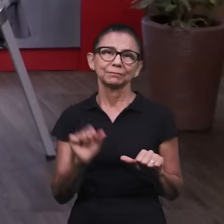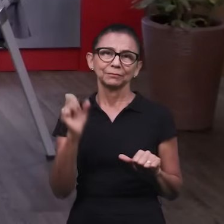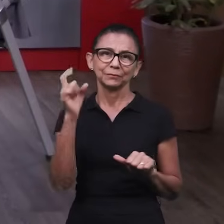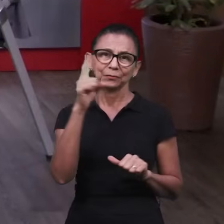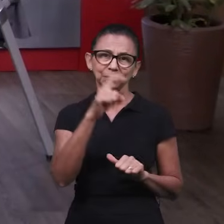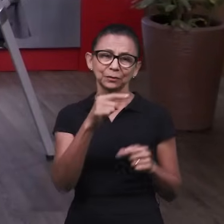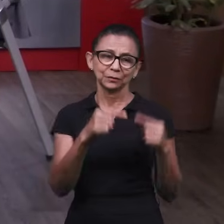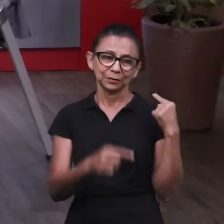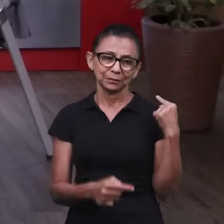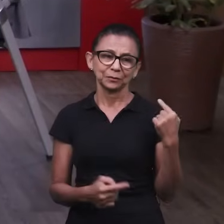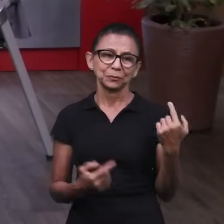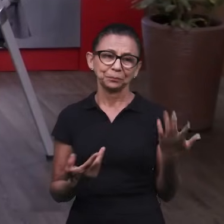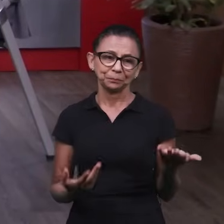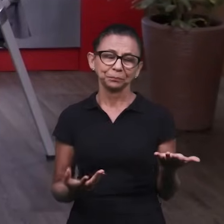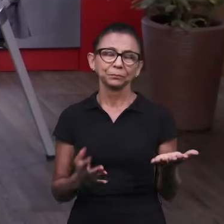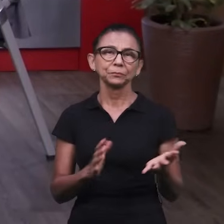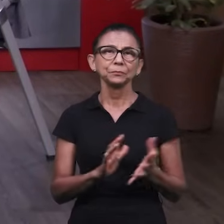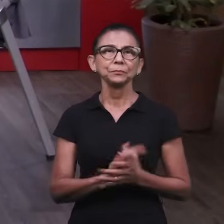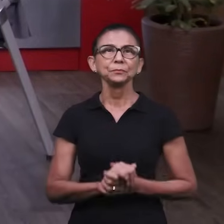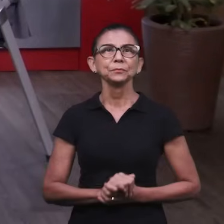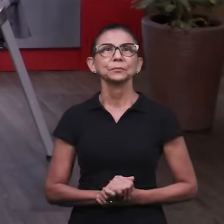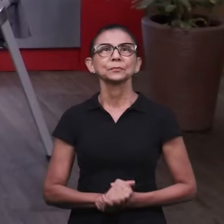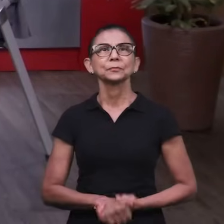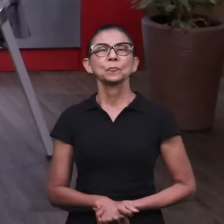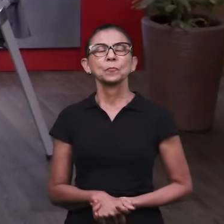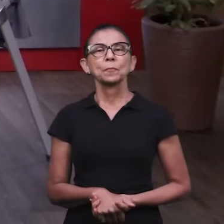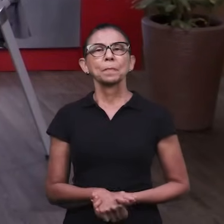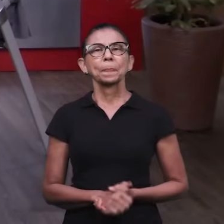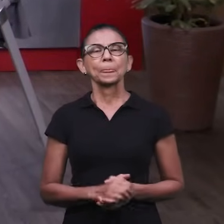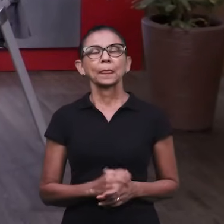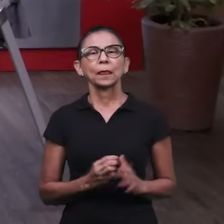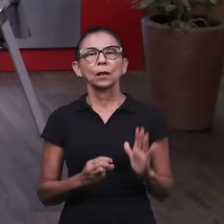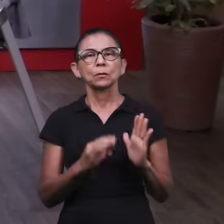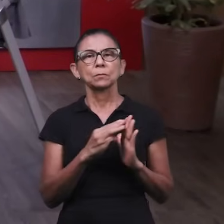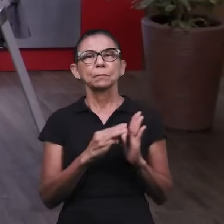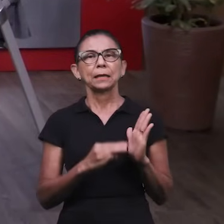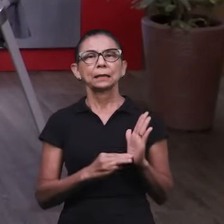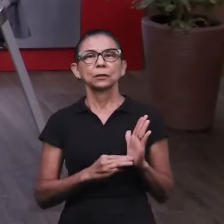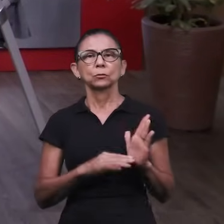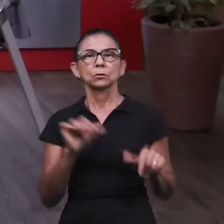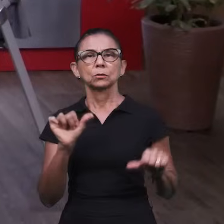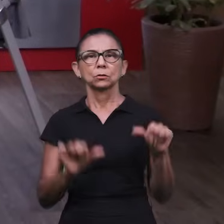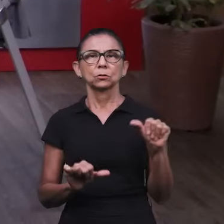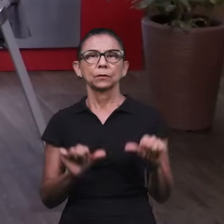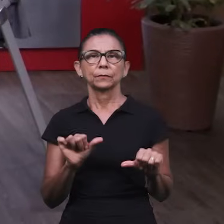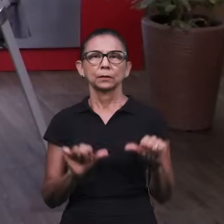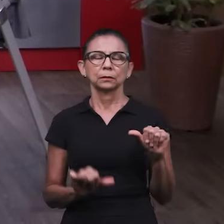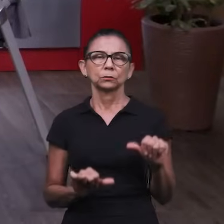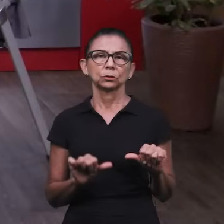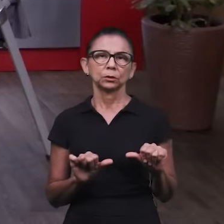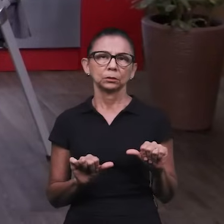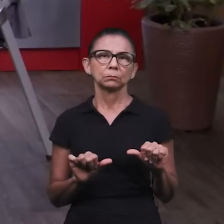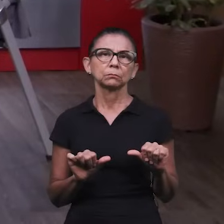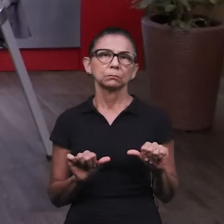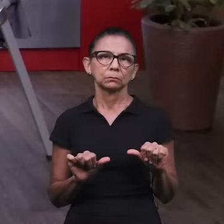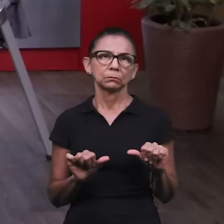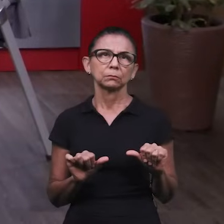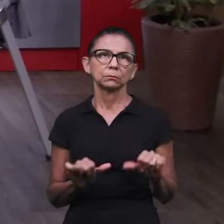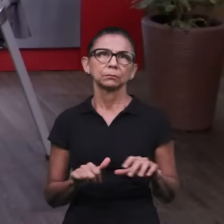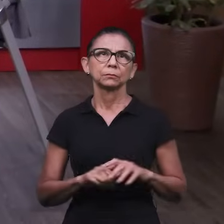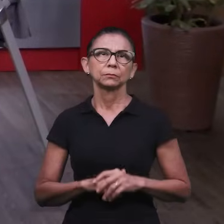né? Os métodos avaliativos, eles são muitas vezes quantitativos, né?